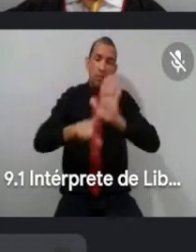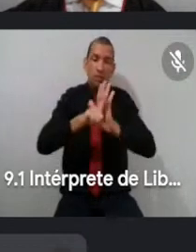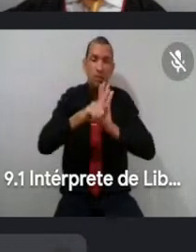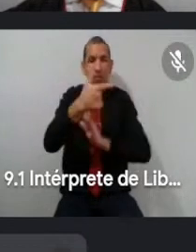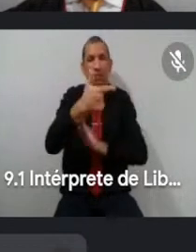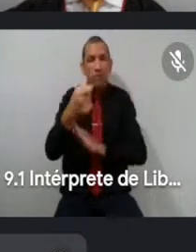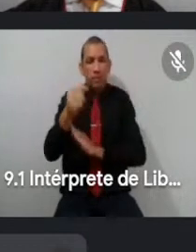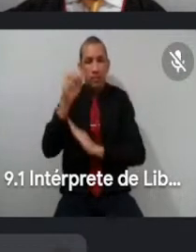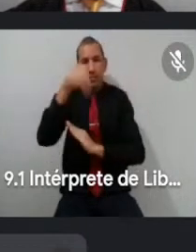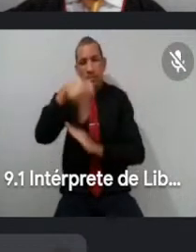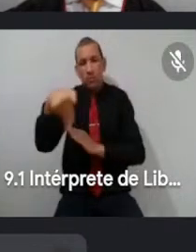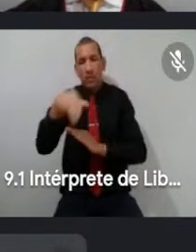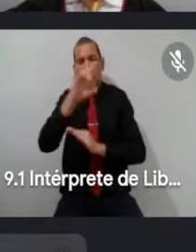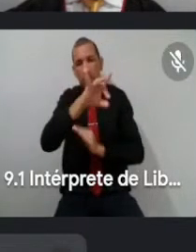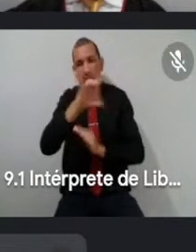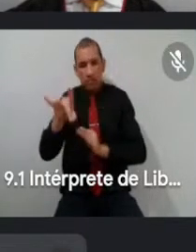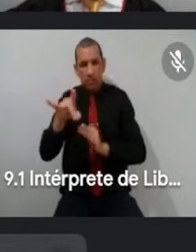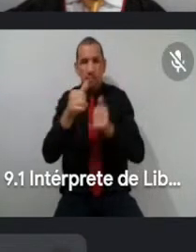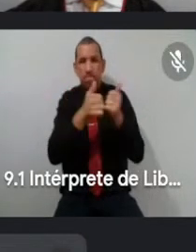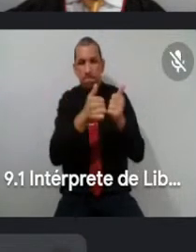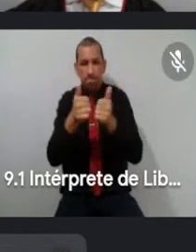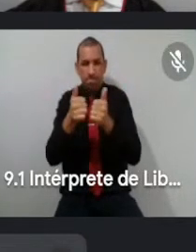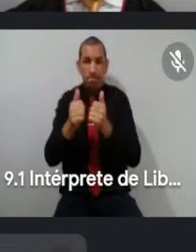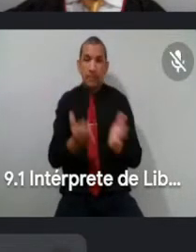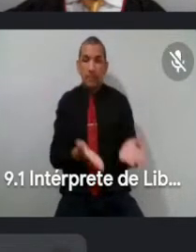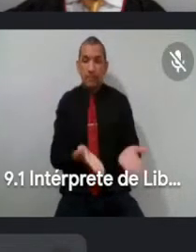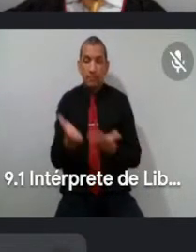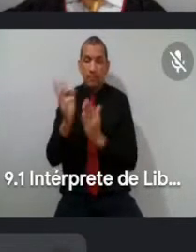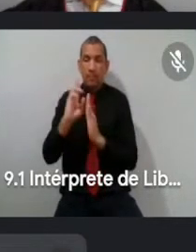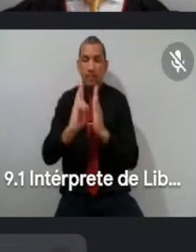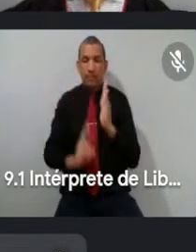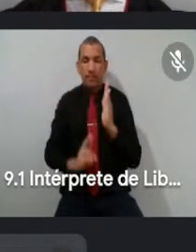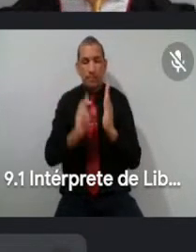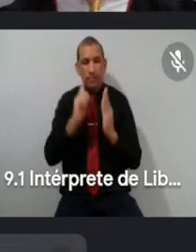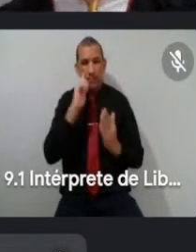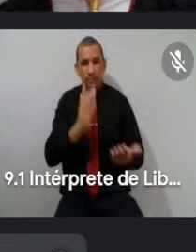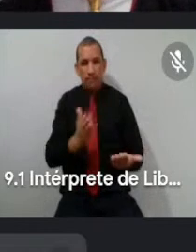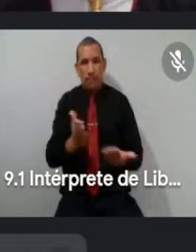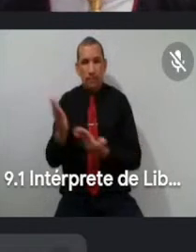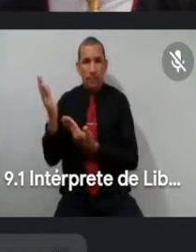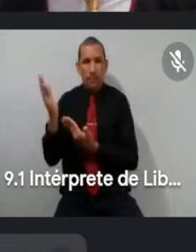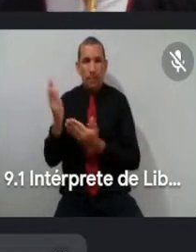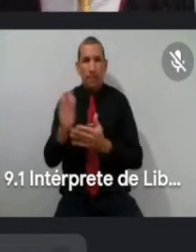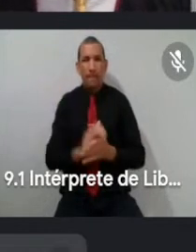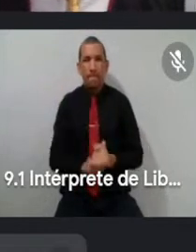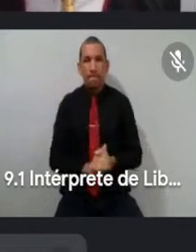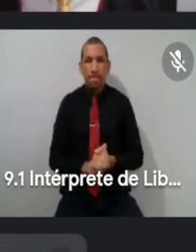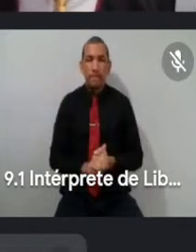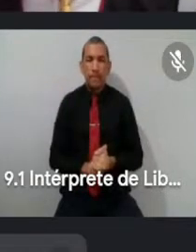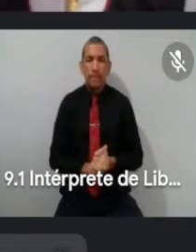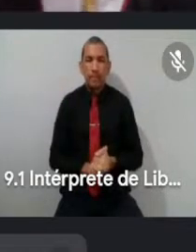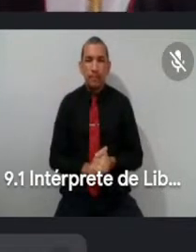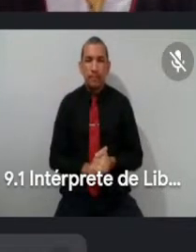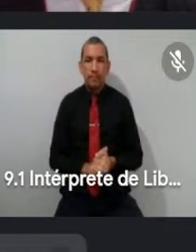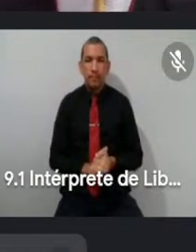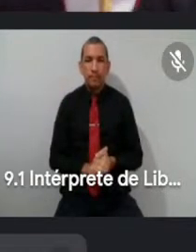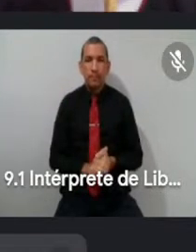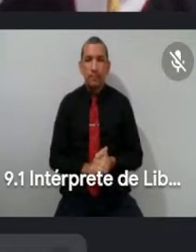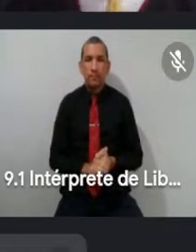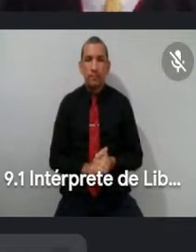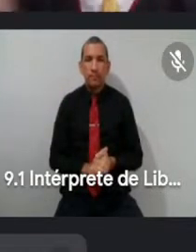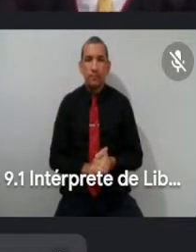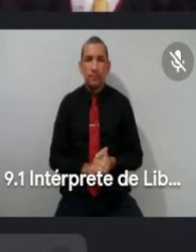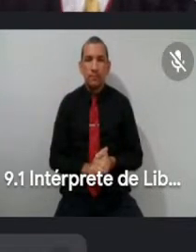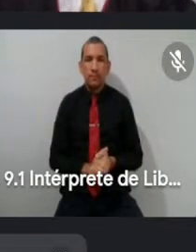esse 20 minutos para cada um essa palavra relatora deve fazer um dente que